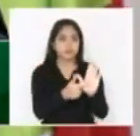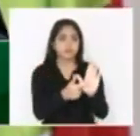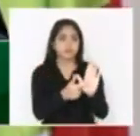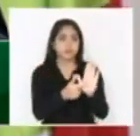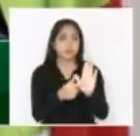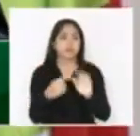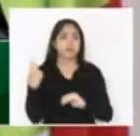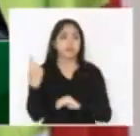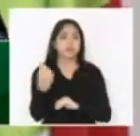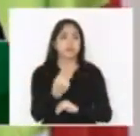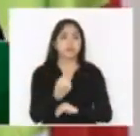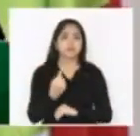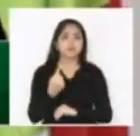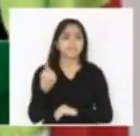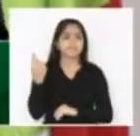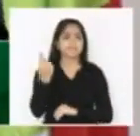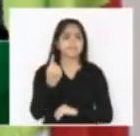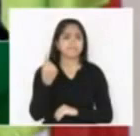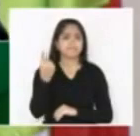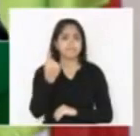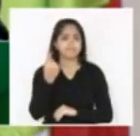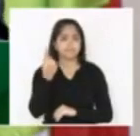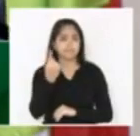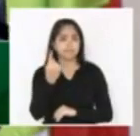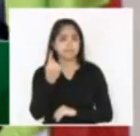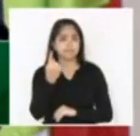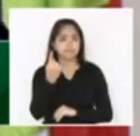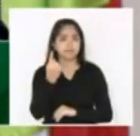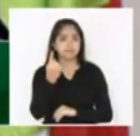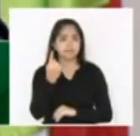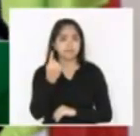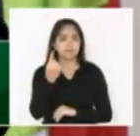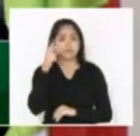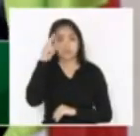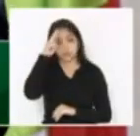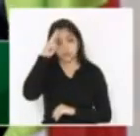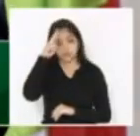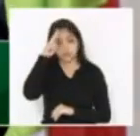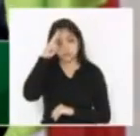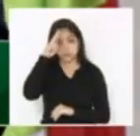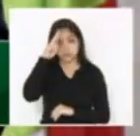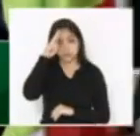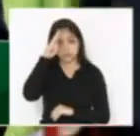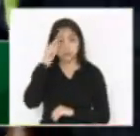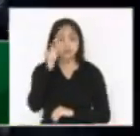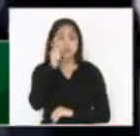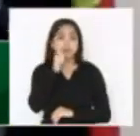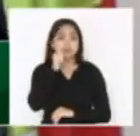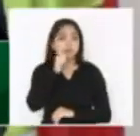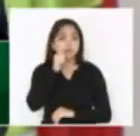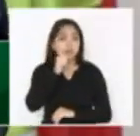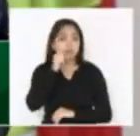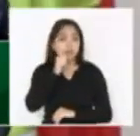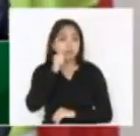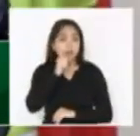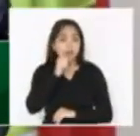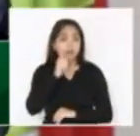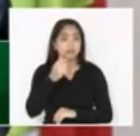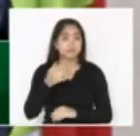Nós, sozinhas, a história de mulheres que